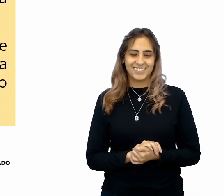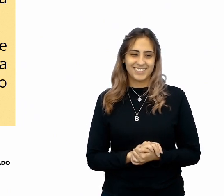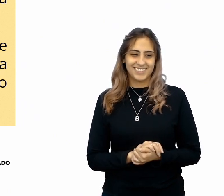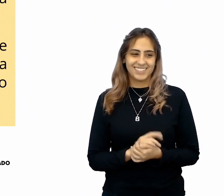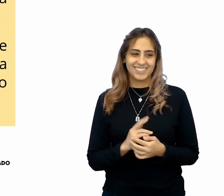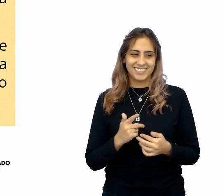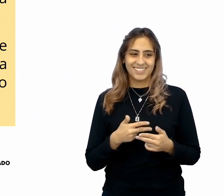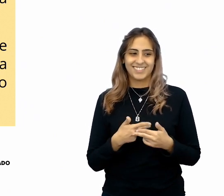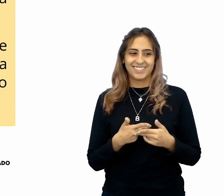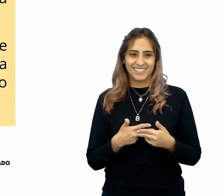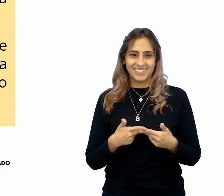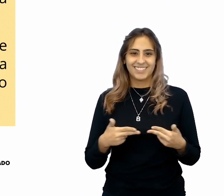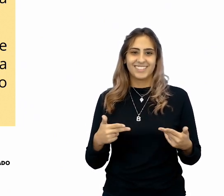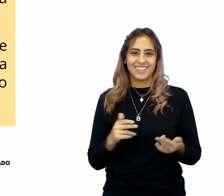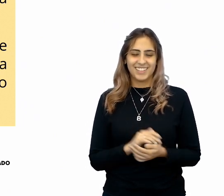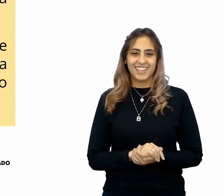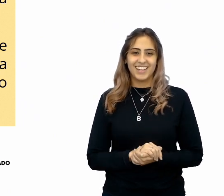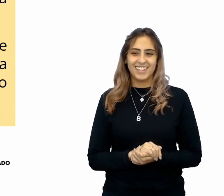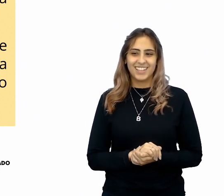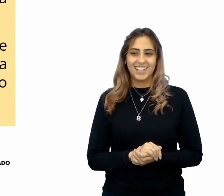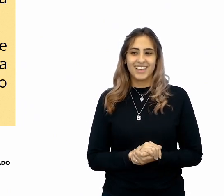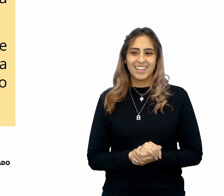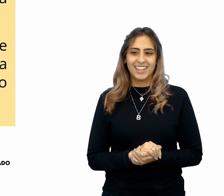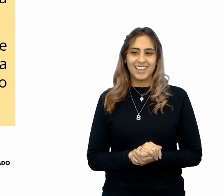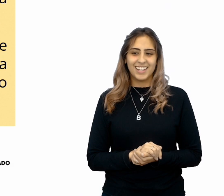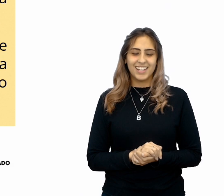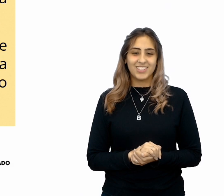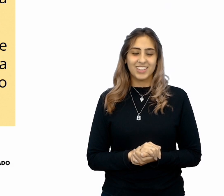aqui. A habilidade